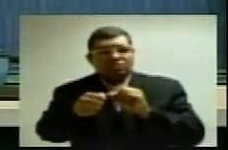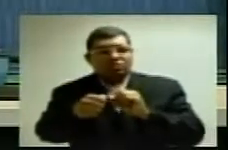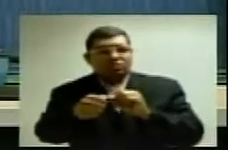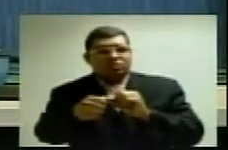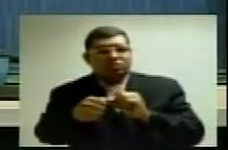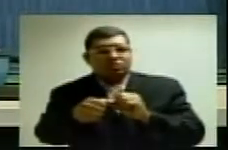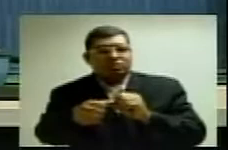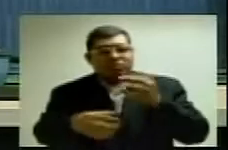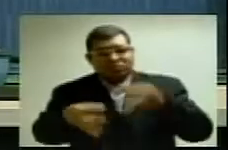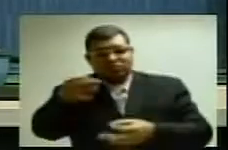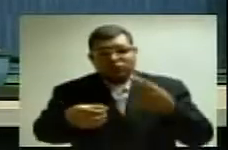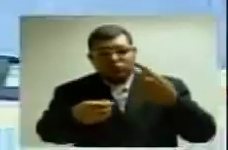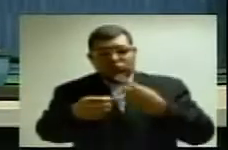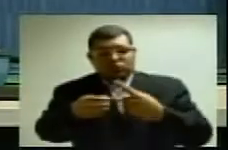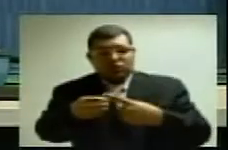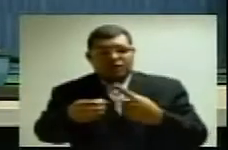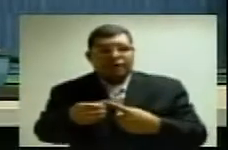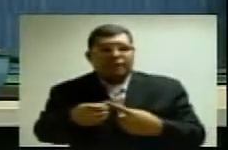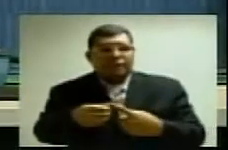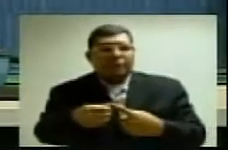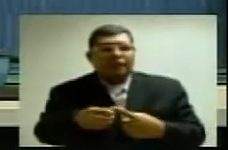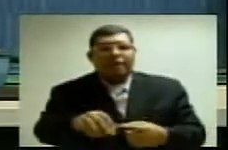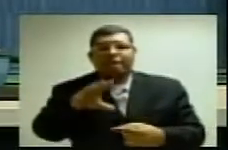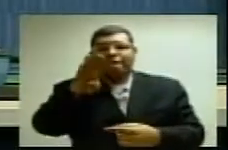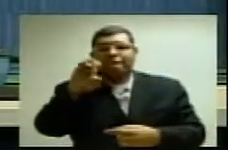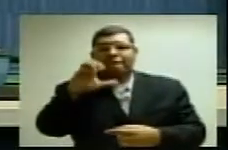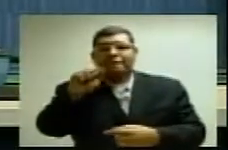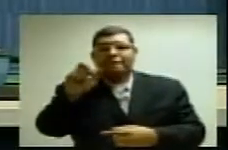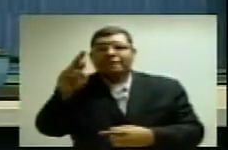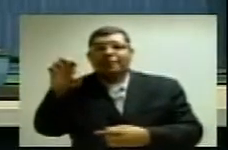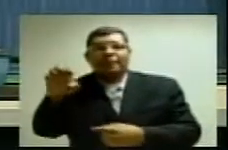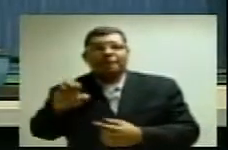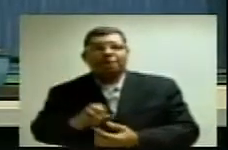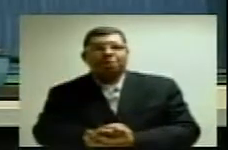pelo promotor do município de Boca do Acre,